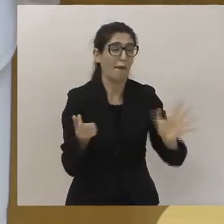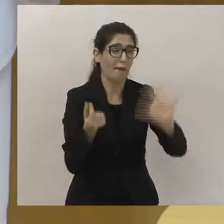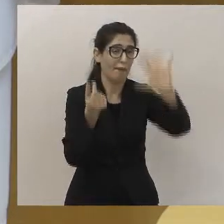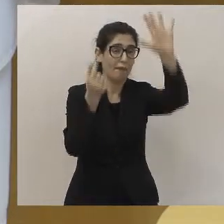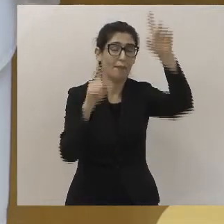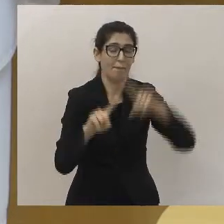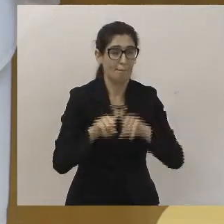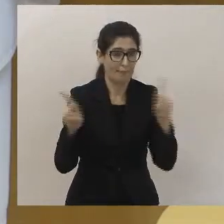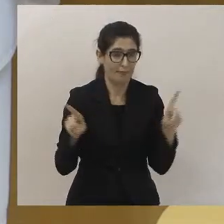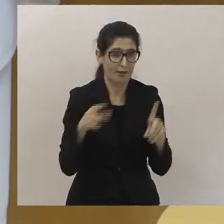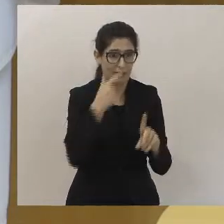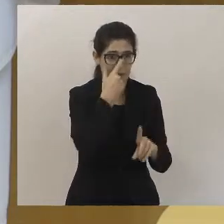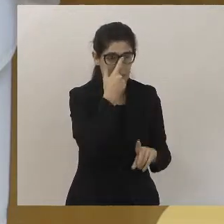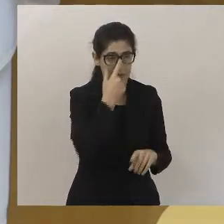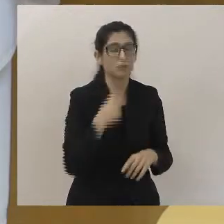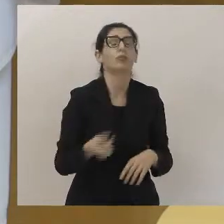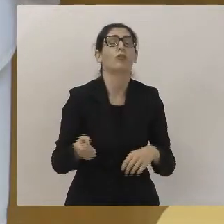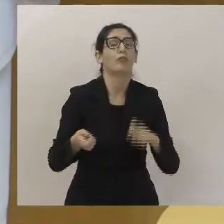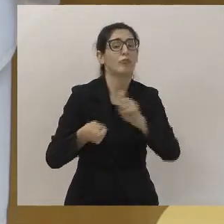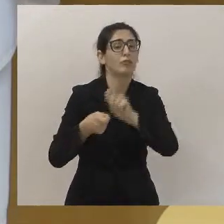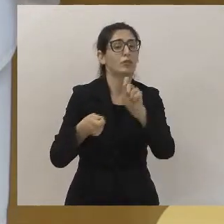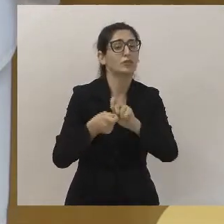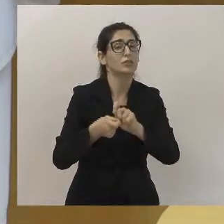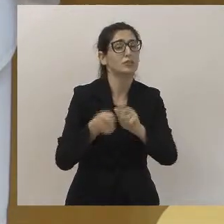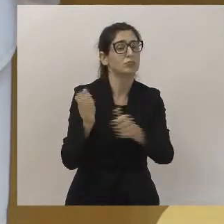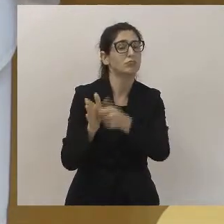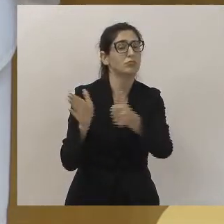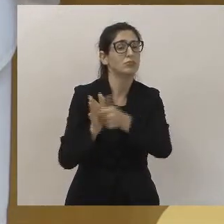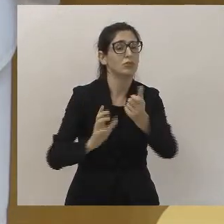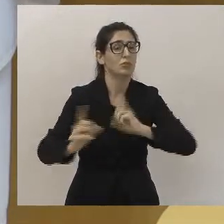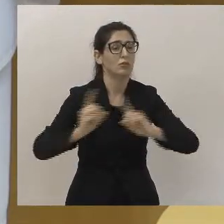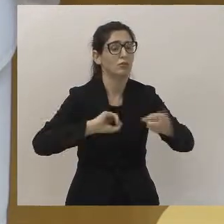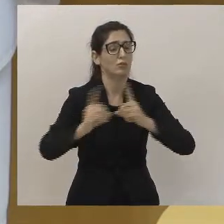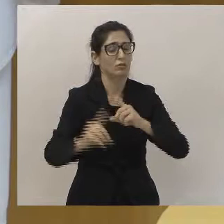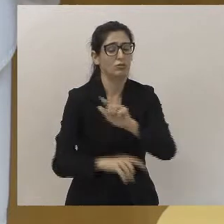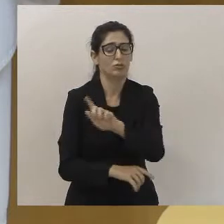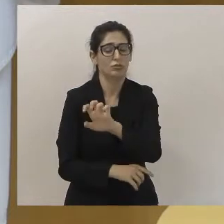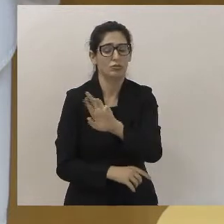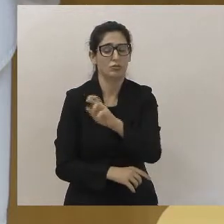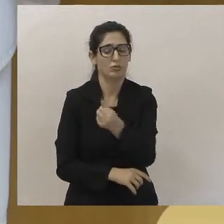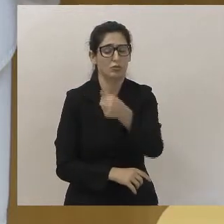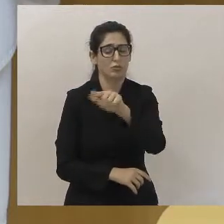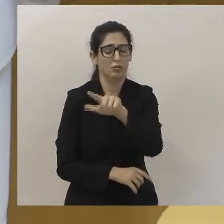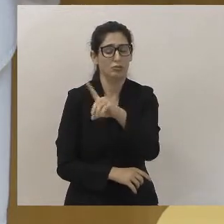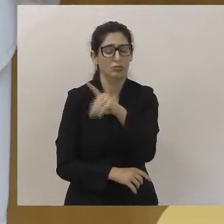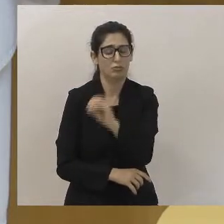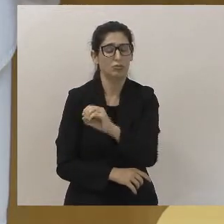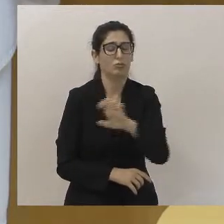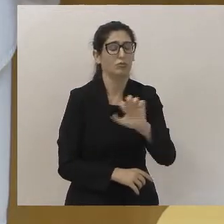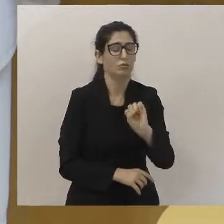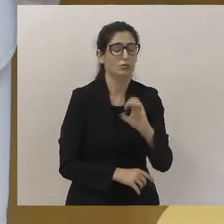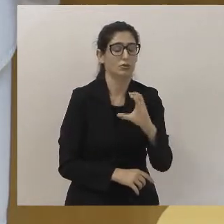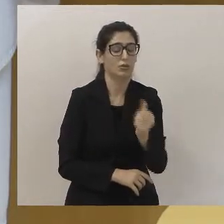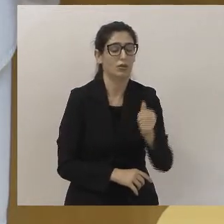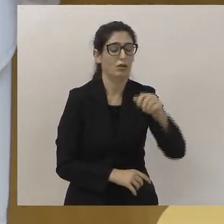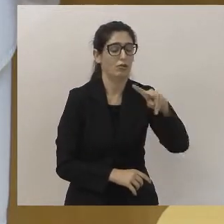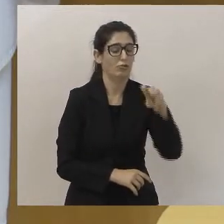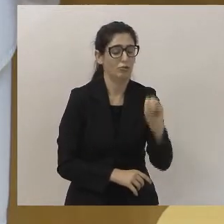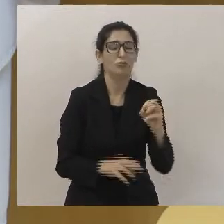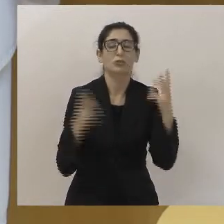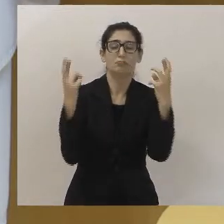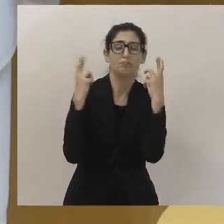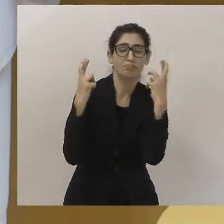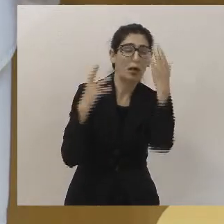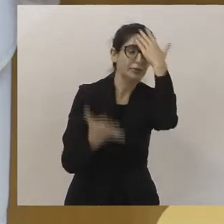não fazer vou fazer lá na geraldo carbone não há iluminação sai vocês podem acreditar eu acredito